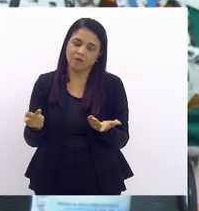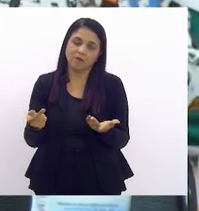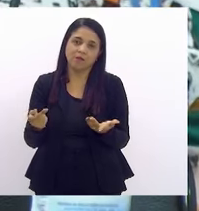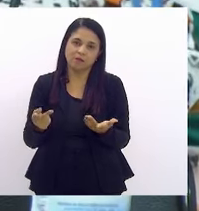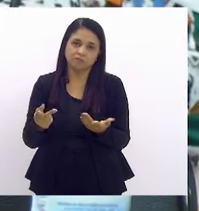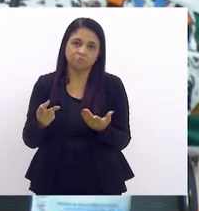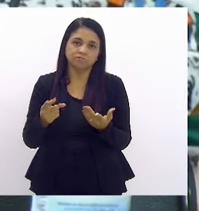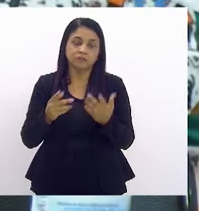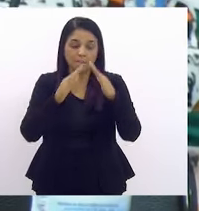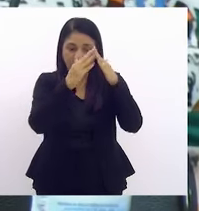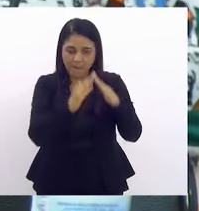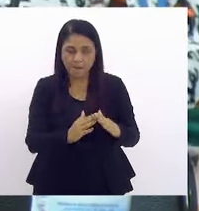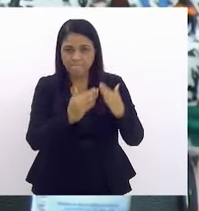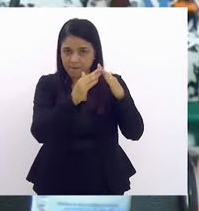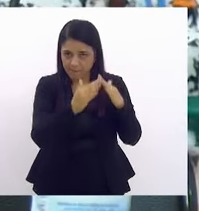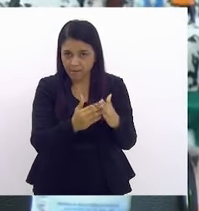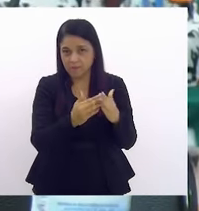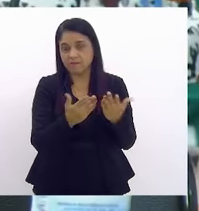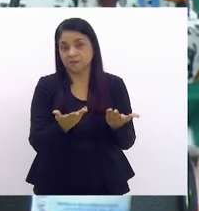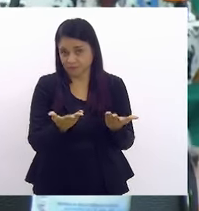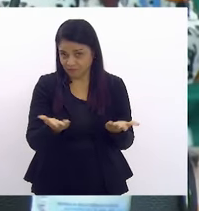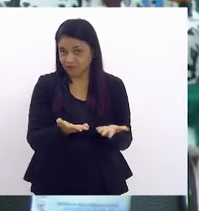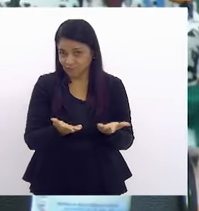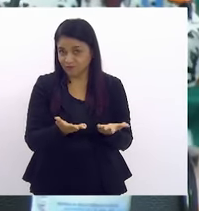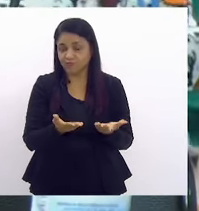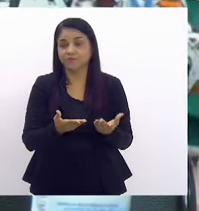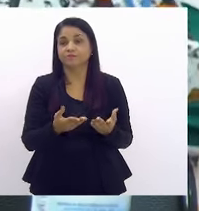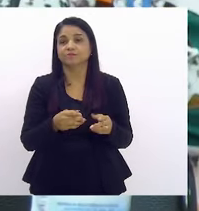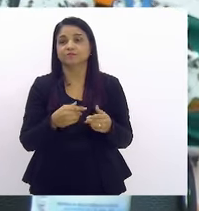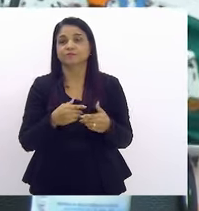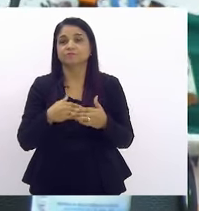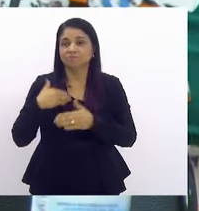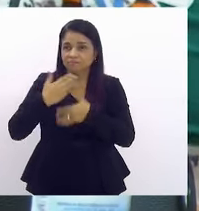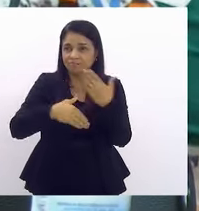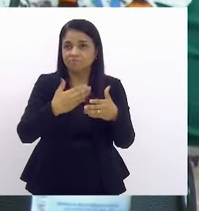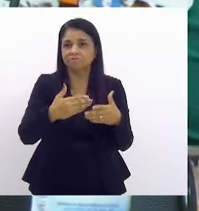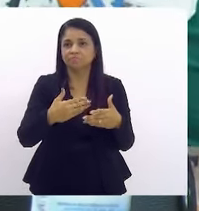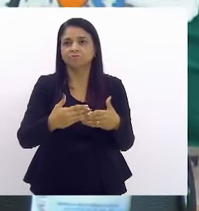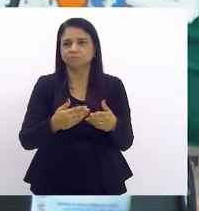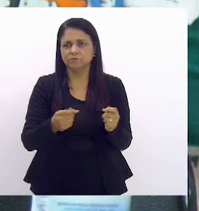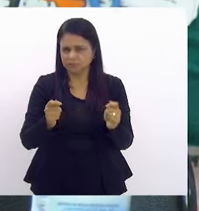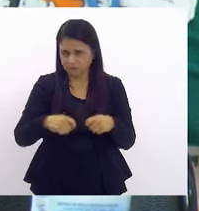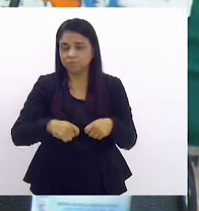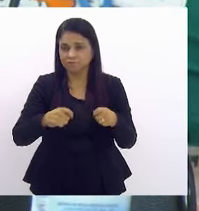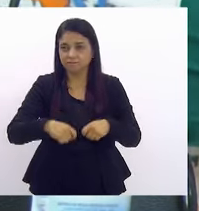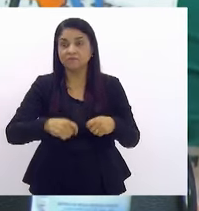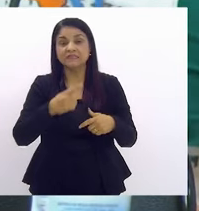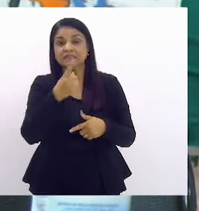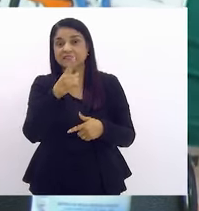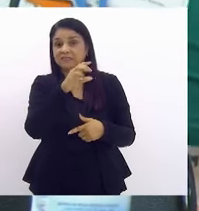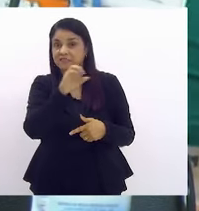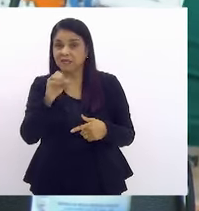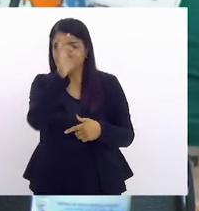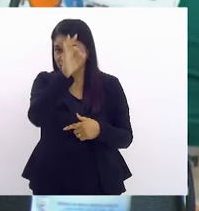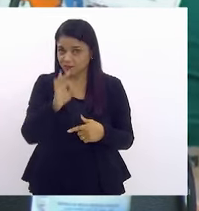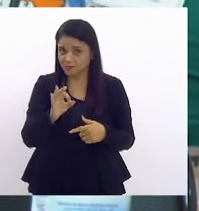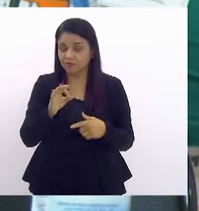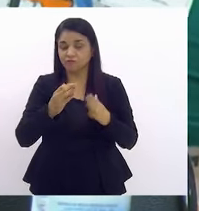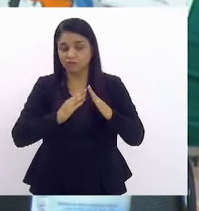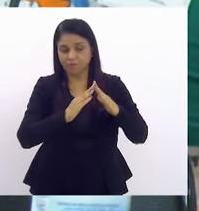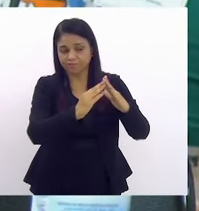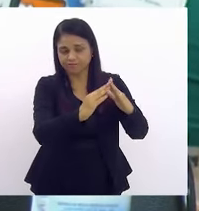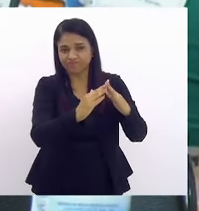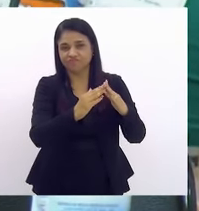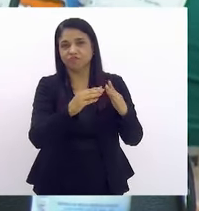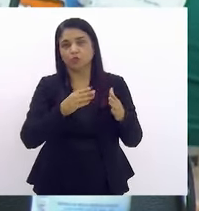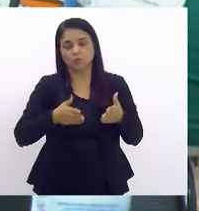de demolição lá. O objetivo é retirar 100% das ocupações irregulares ao longo do Rio Mumbuca, então isso é